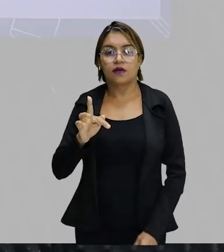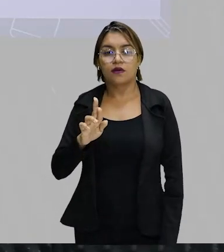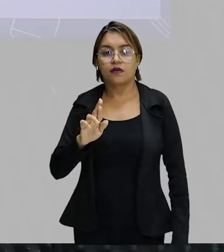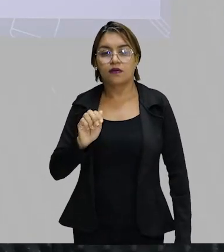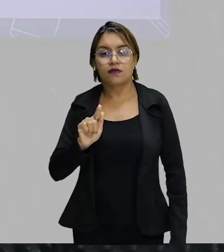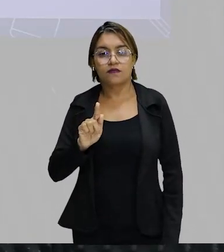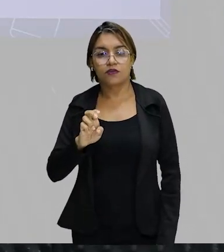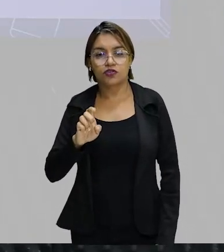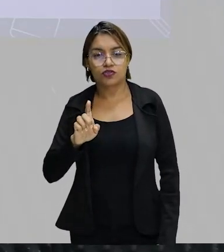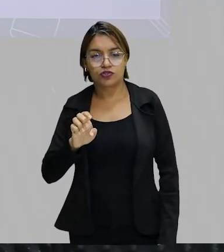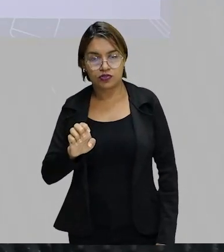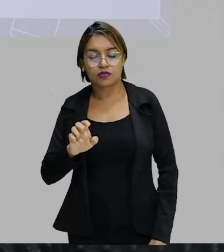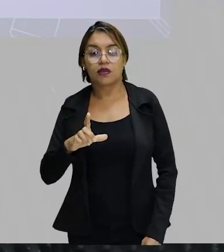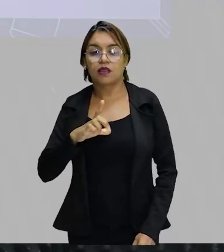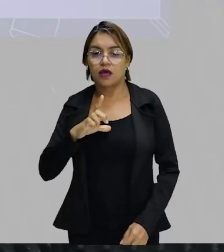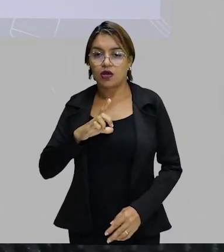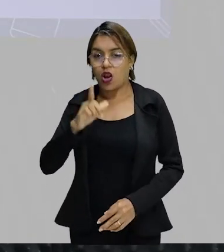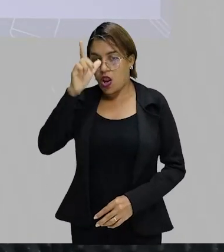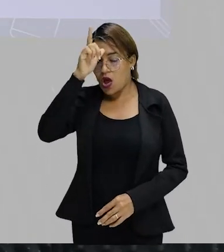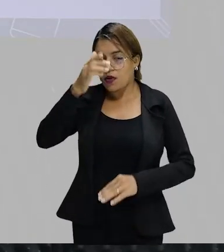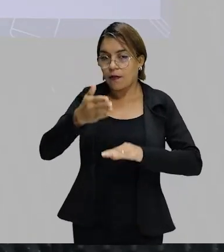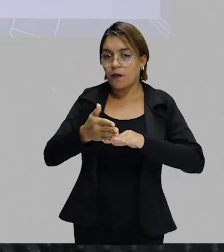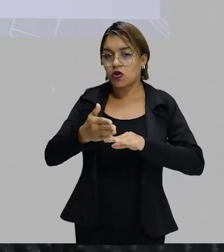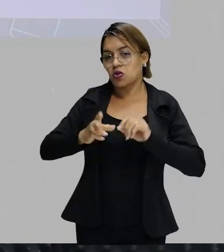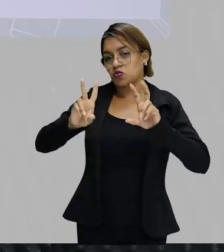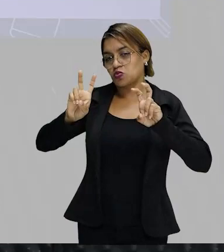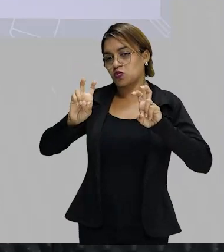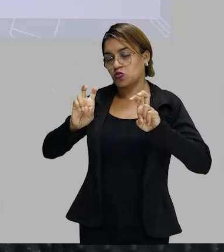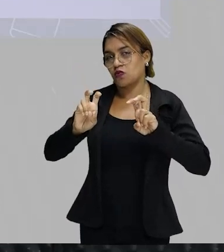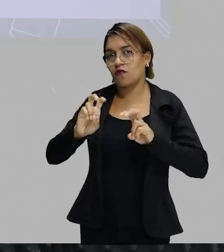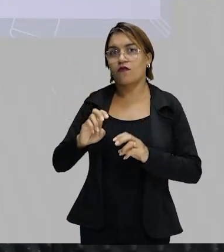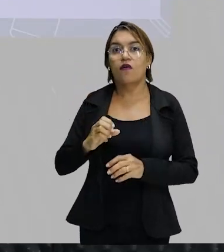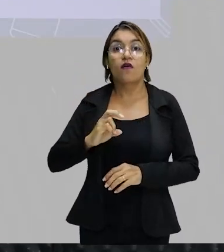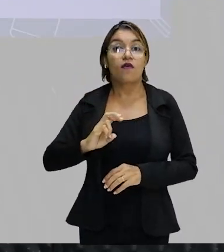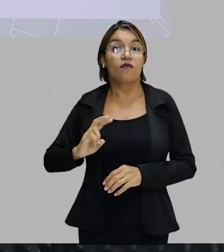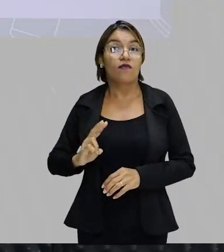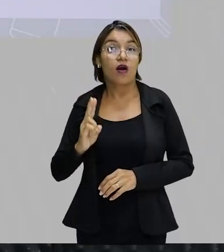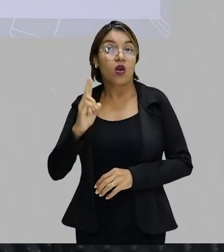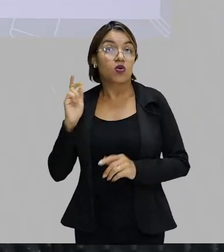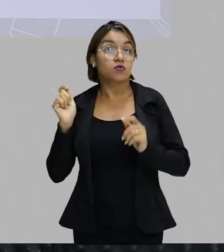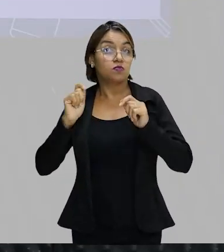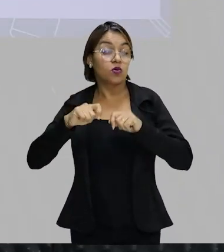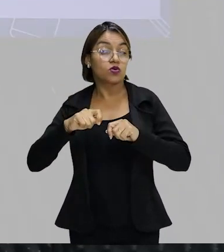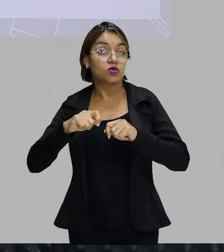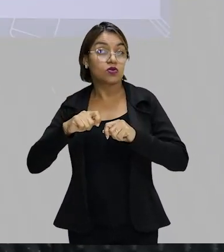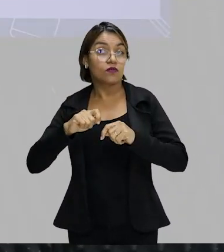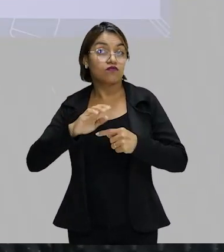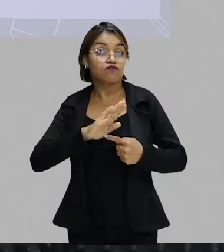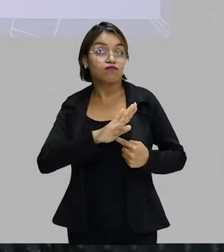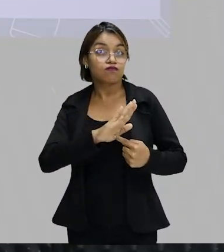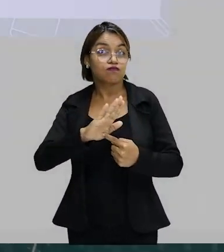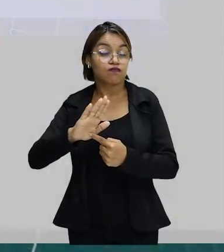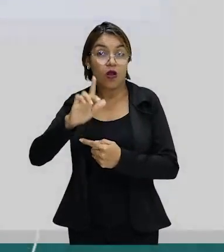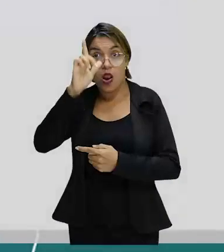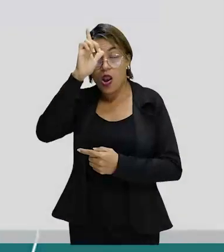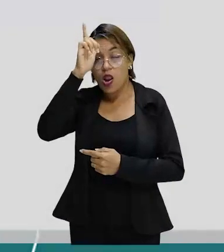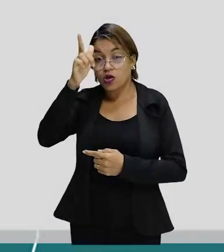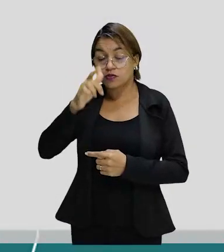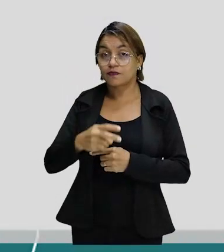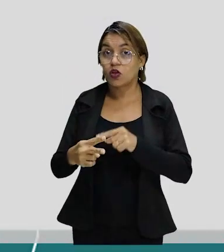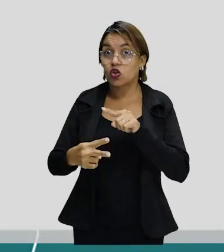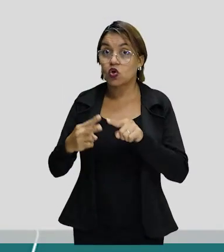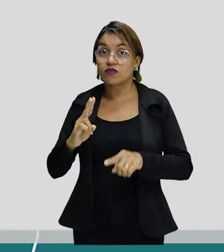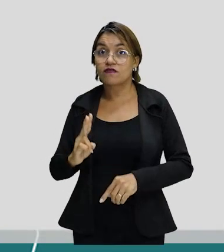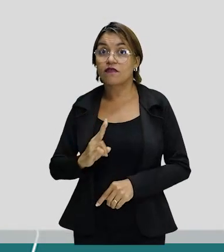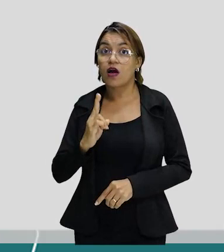Sobre esta lógica moderna, quais os dois valores possíveis de um enunciado lógico? Olha só, nós estamos falando de dois valores possíveis.